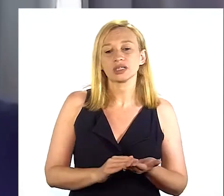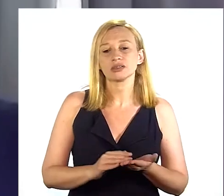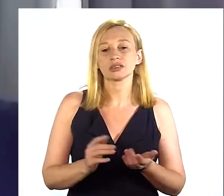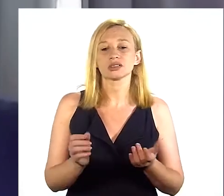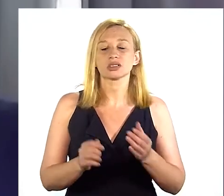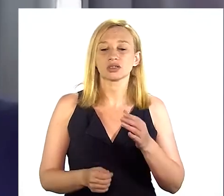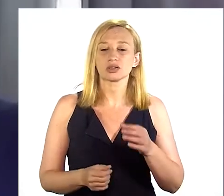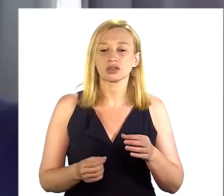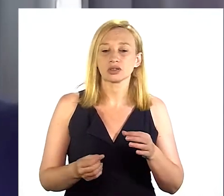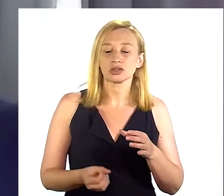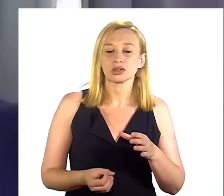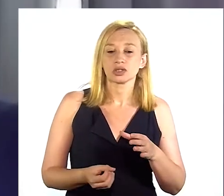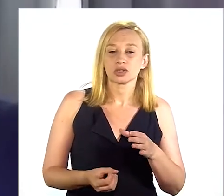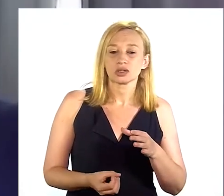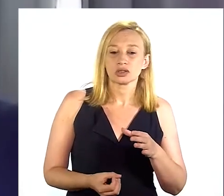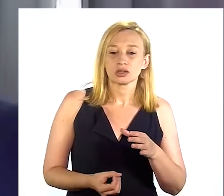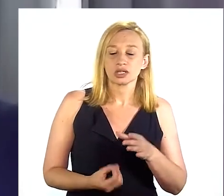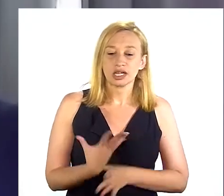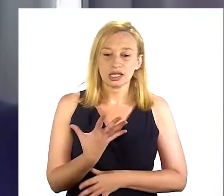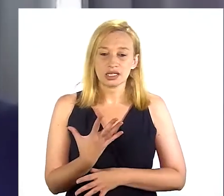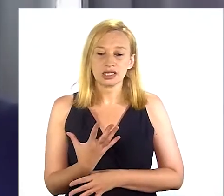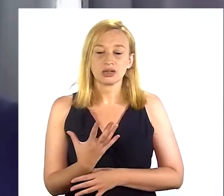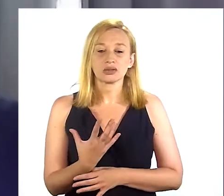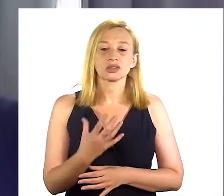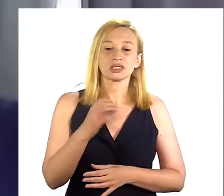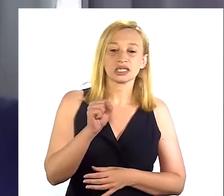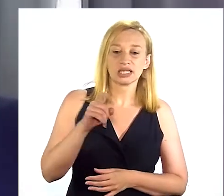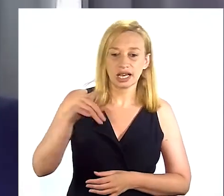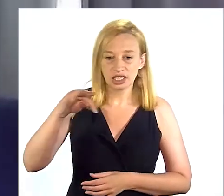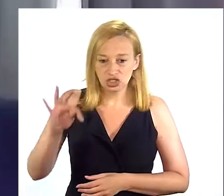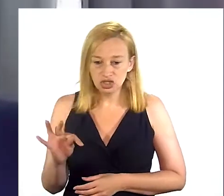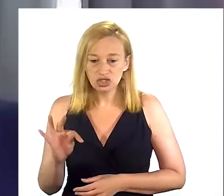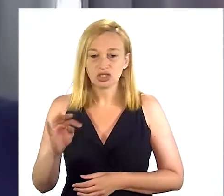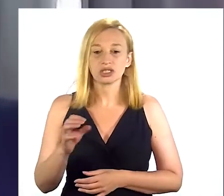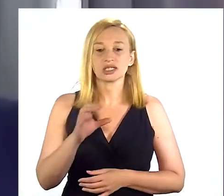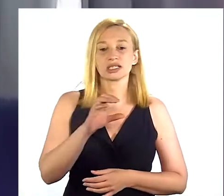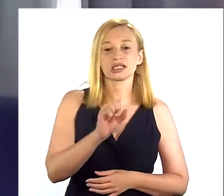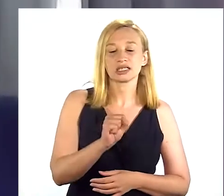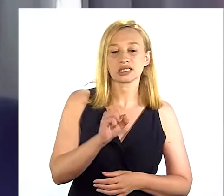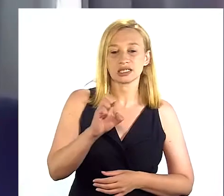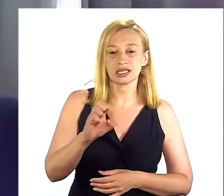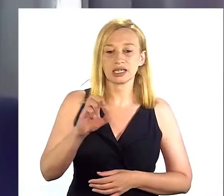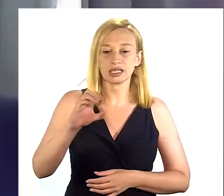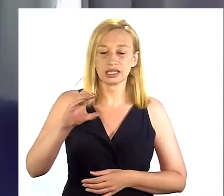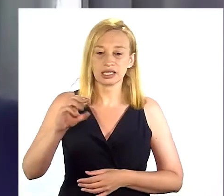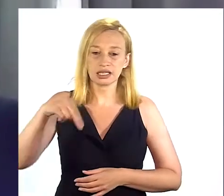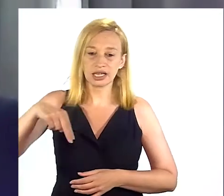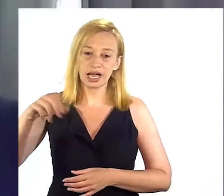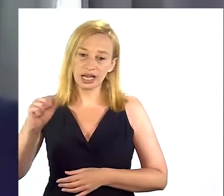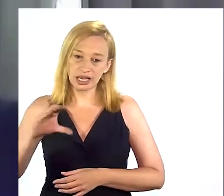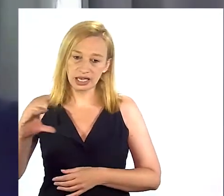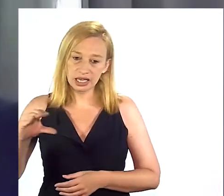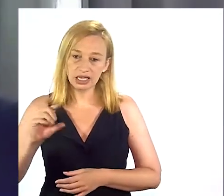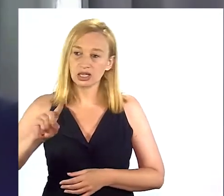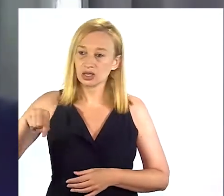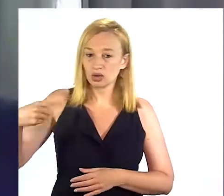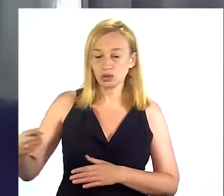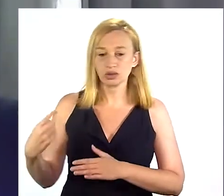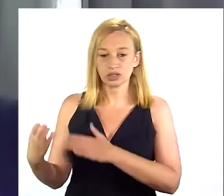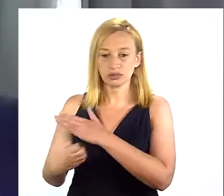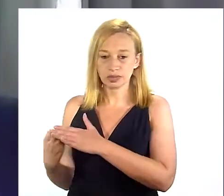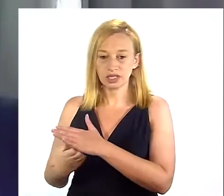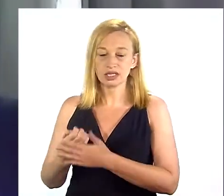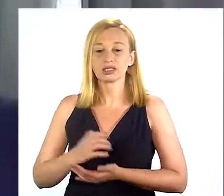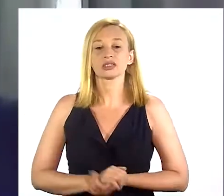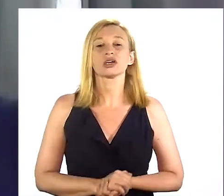aproximaram dessa construção do encadeamento produtivo o Senat, o Senac, o Senai, o Sescop,